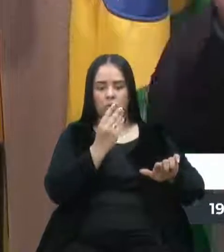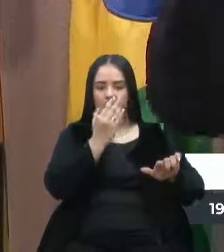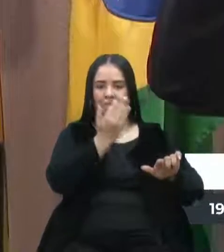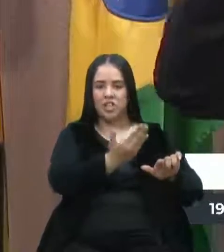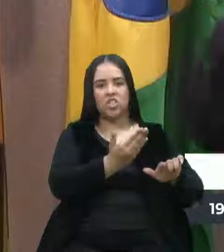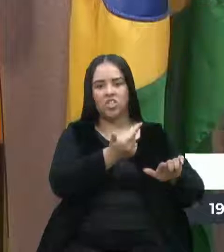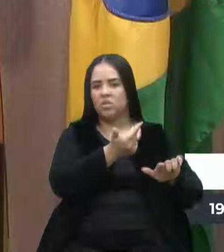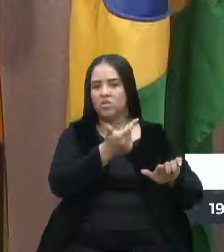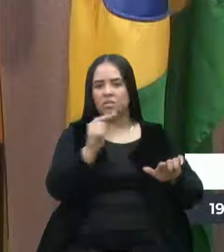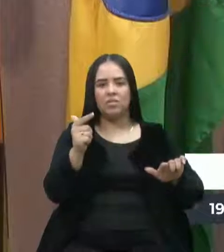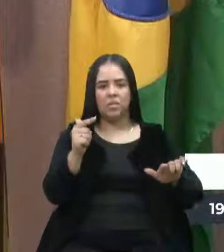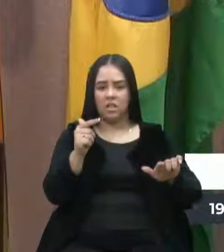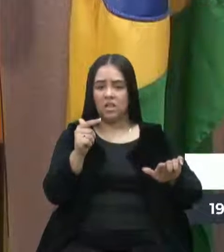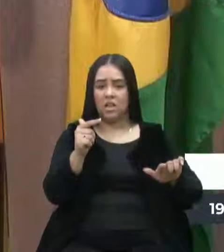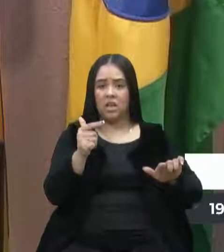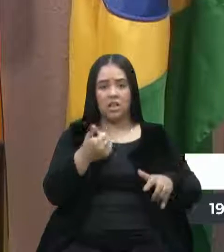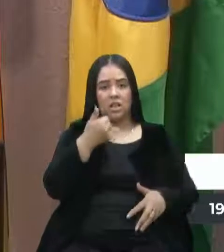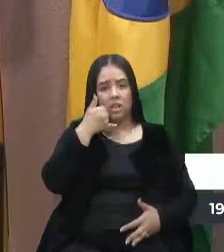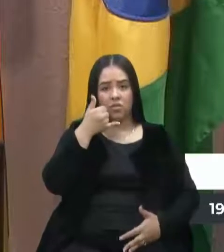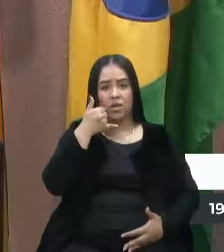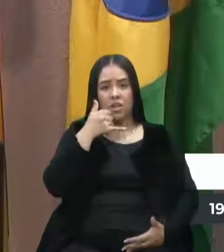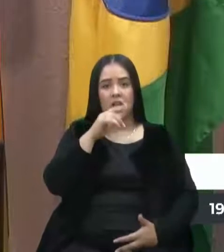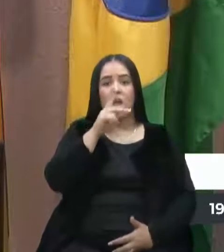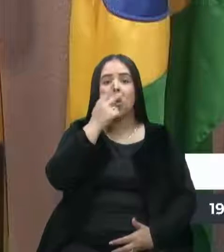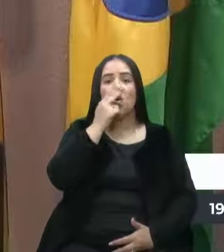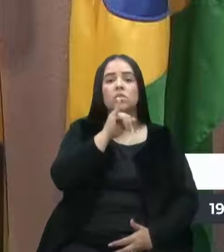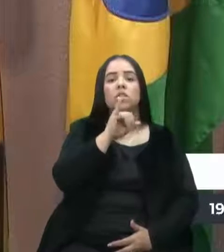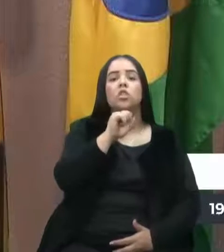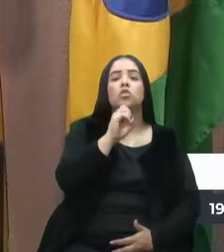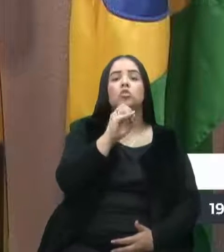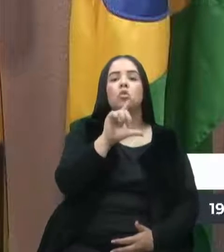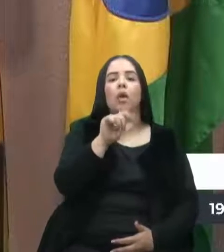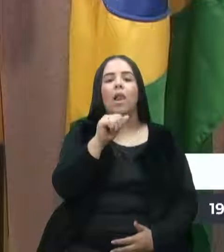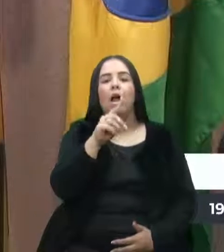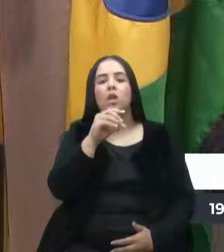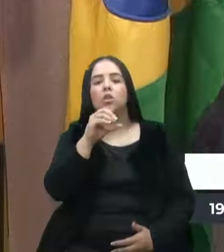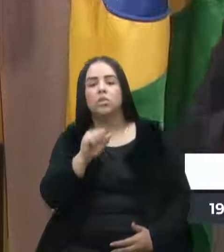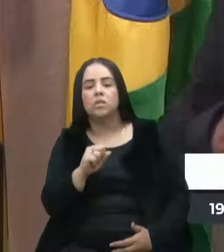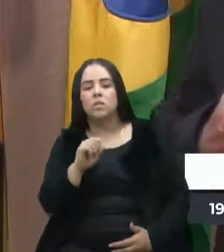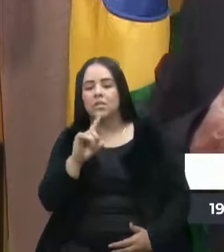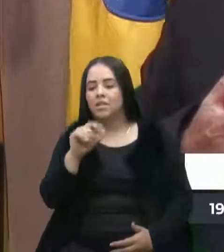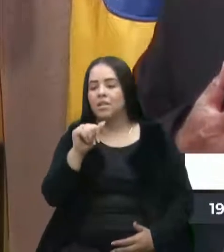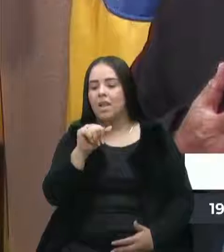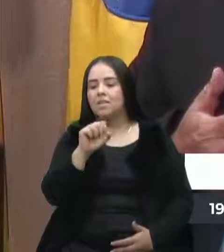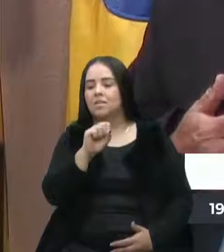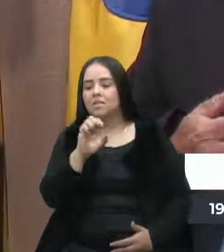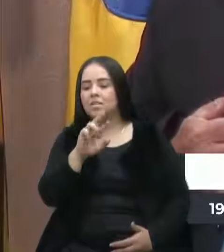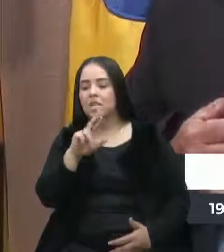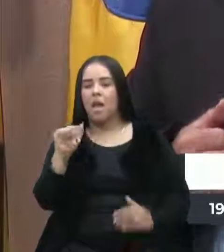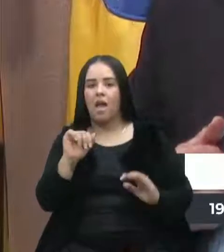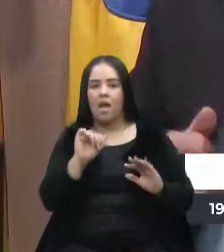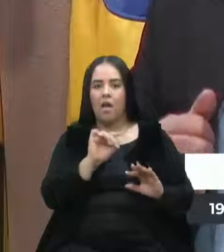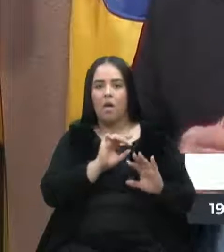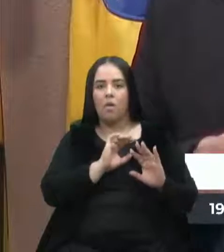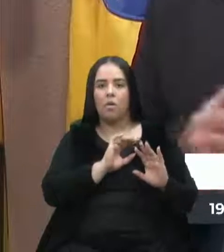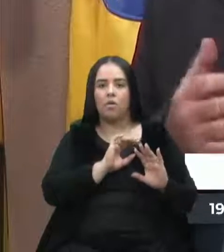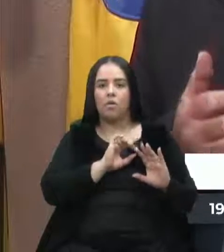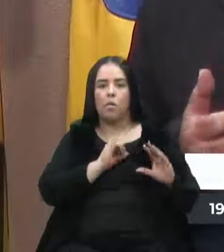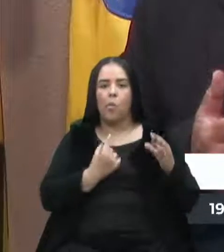isolados isolados da Serra Poder chamar bom então eu quando quando eu falo esse assunto da